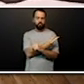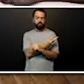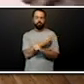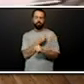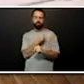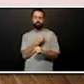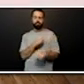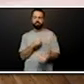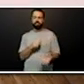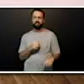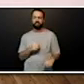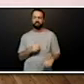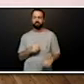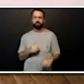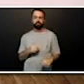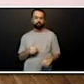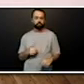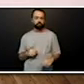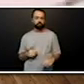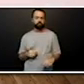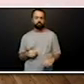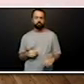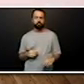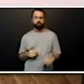3. Portanto,